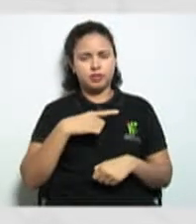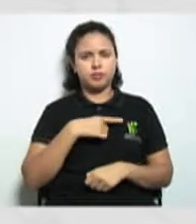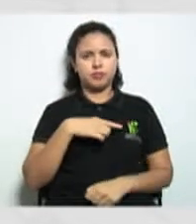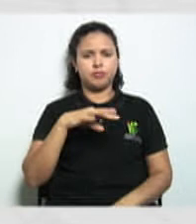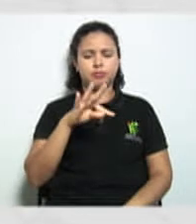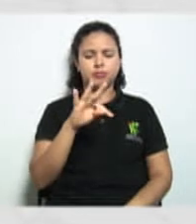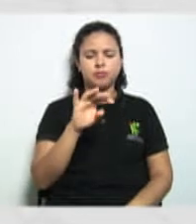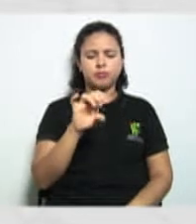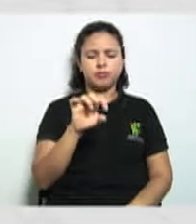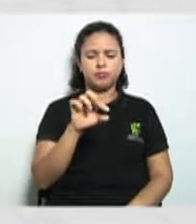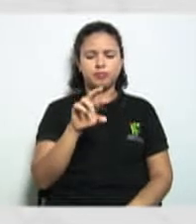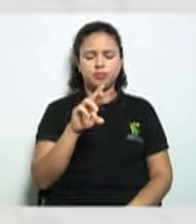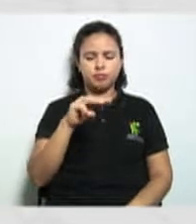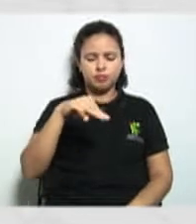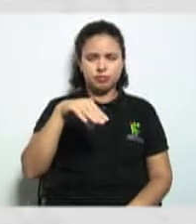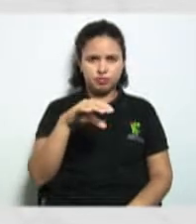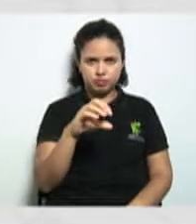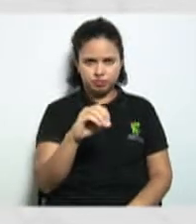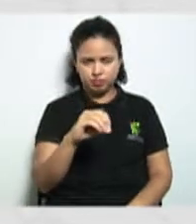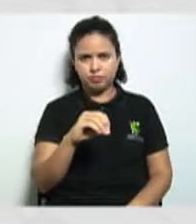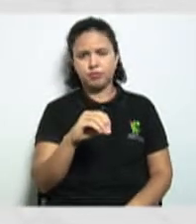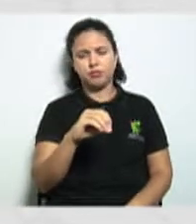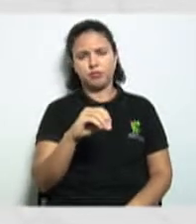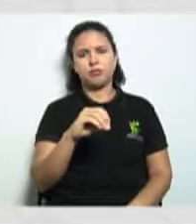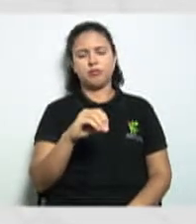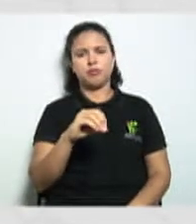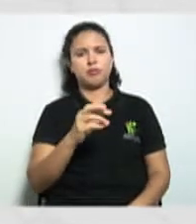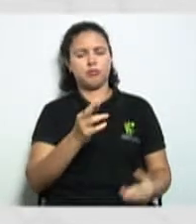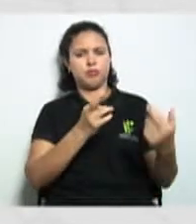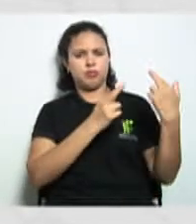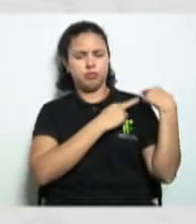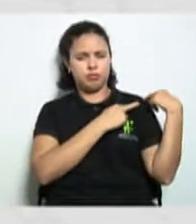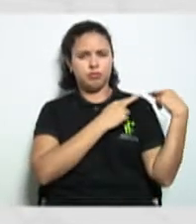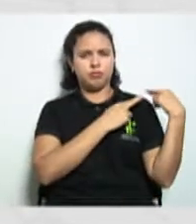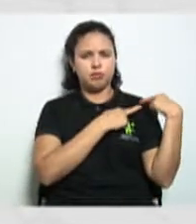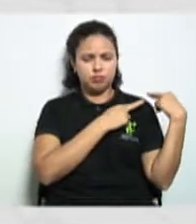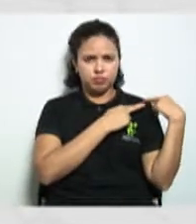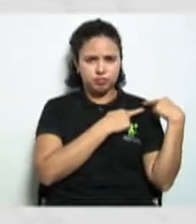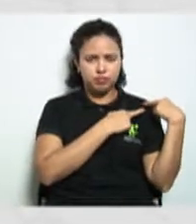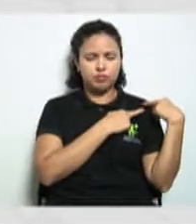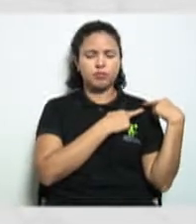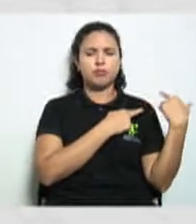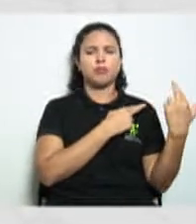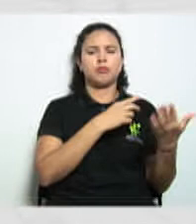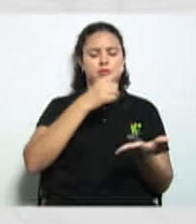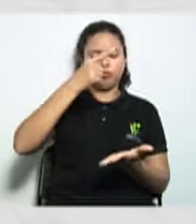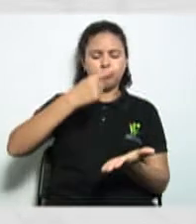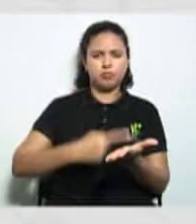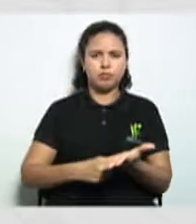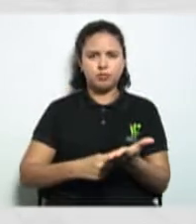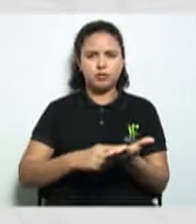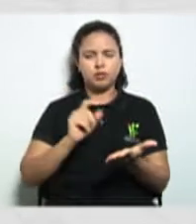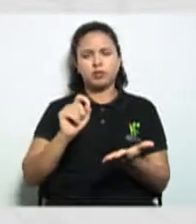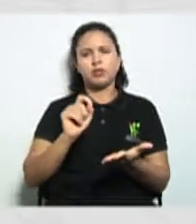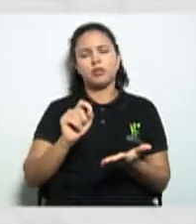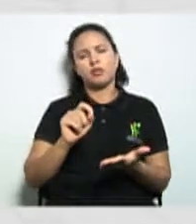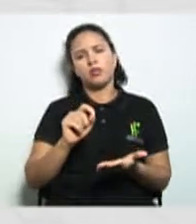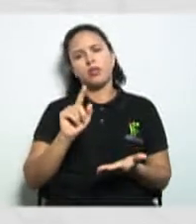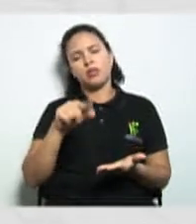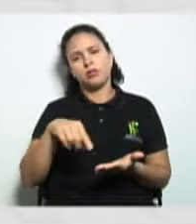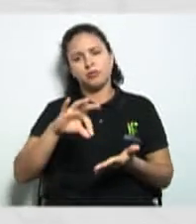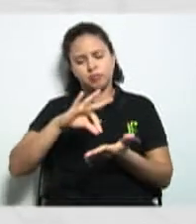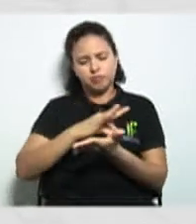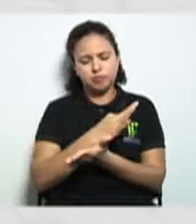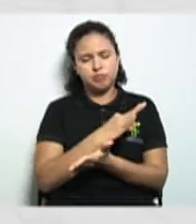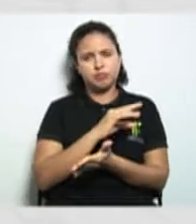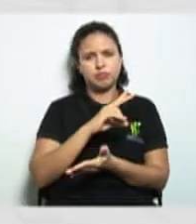né, entre o estudante, o educando, a parte concedente do estágio, que é aquela onde você vai fazer o seu